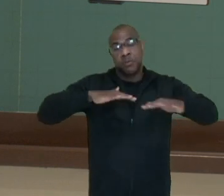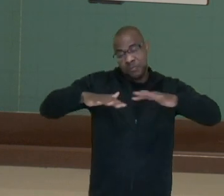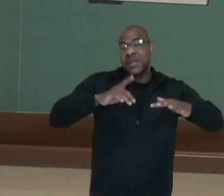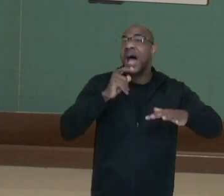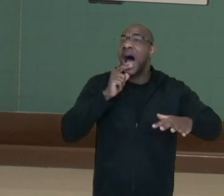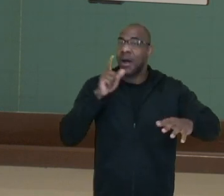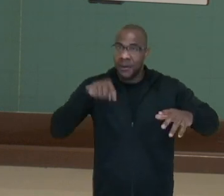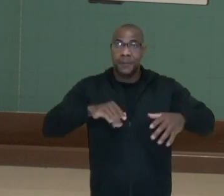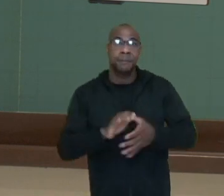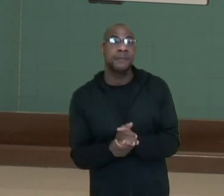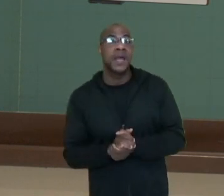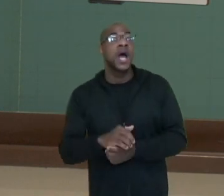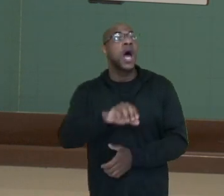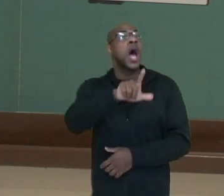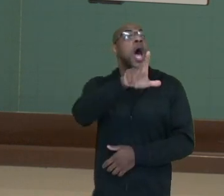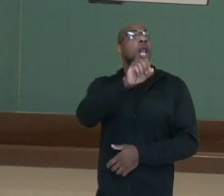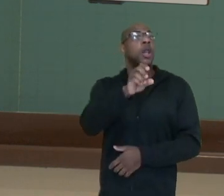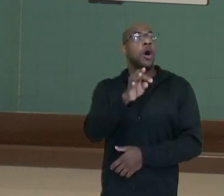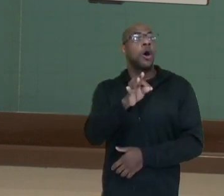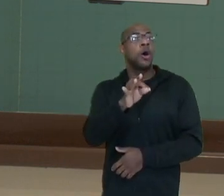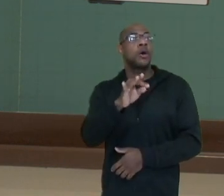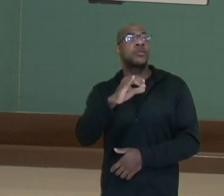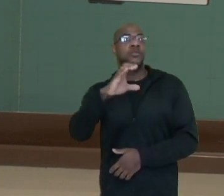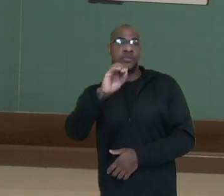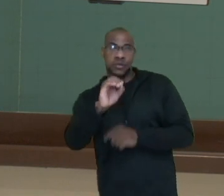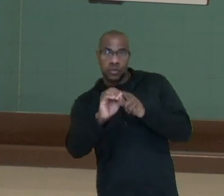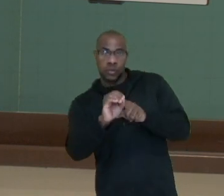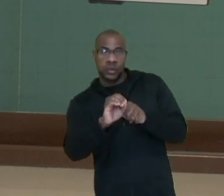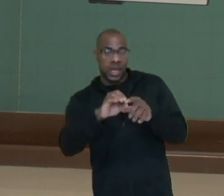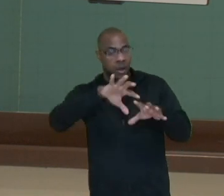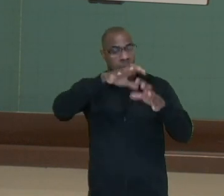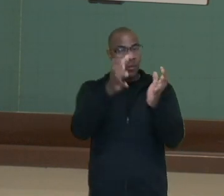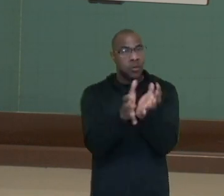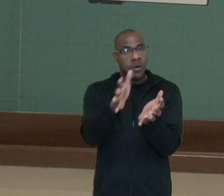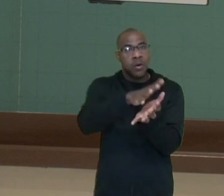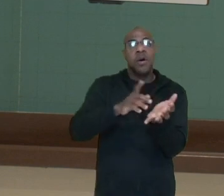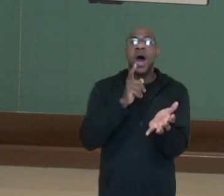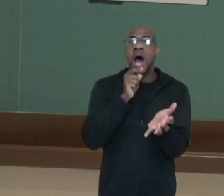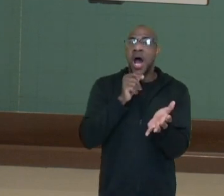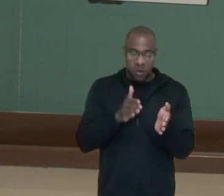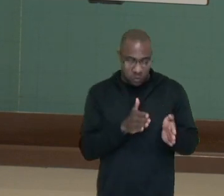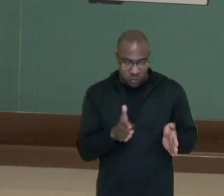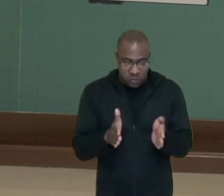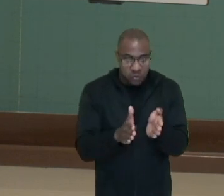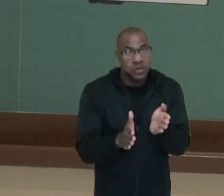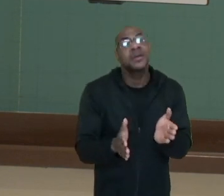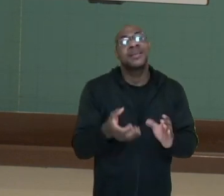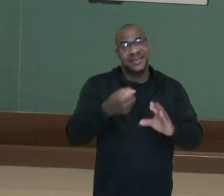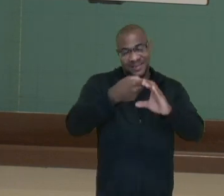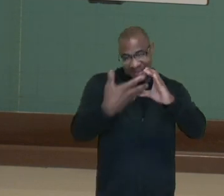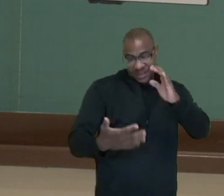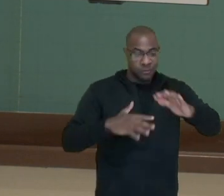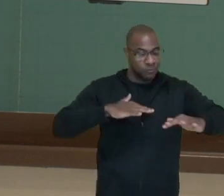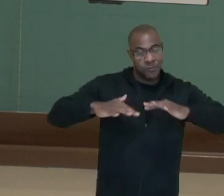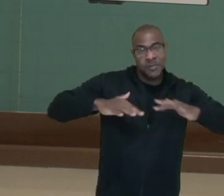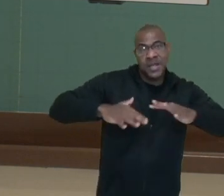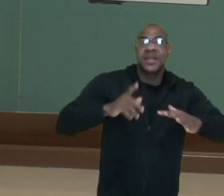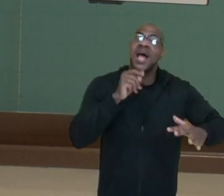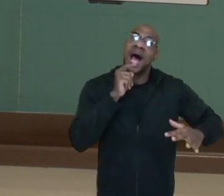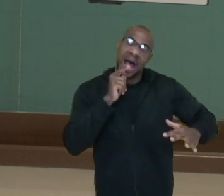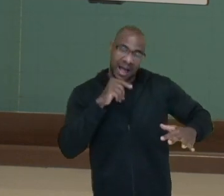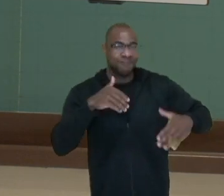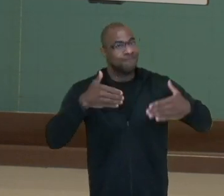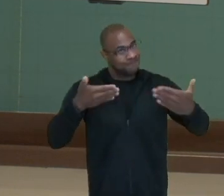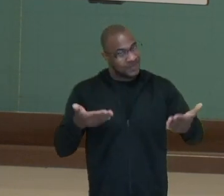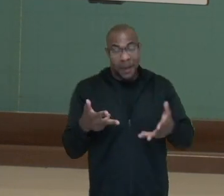Se trata do lótico, que é um ecossistema de água doce que está caracterizado ali pelo movimento das águas que